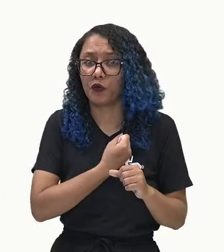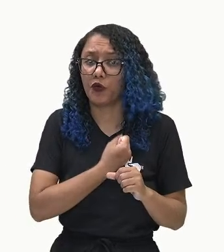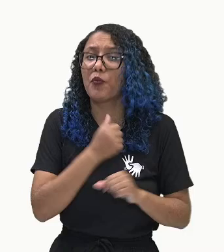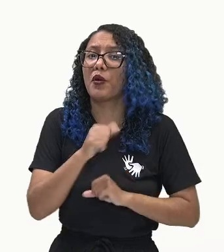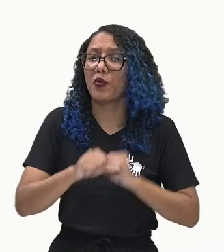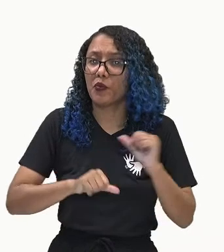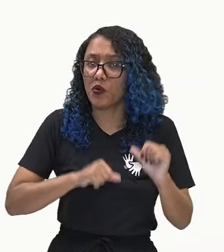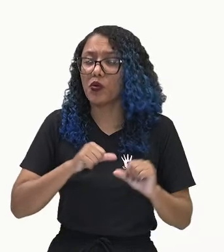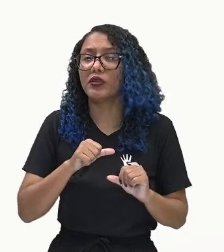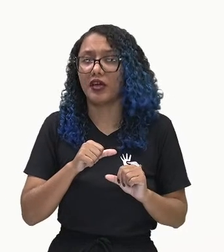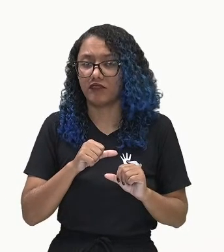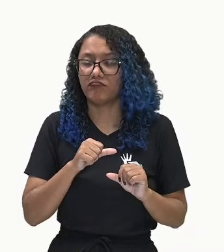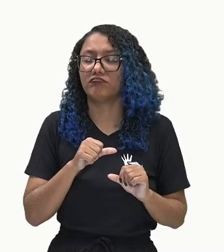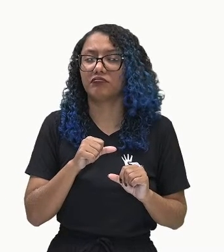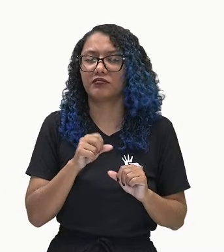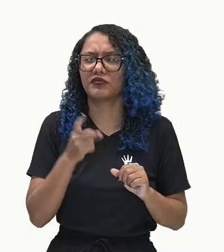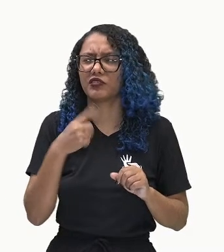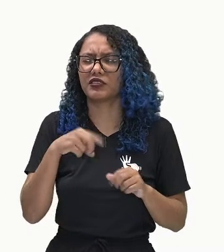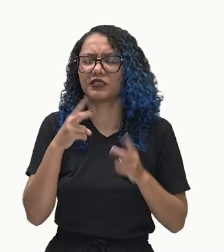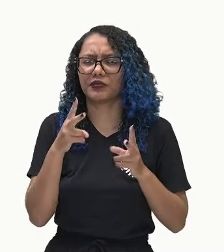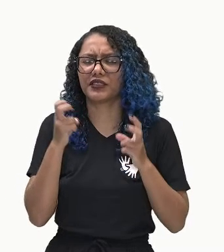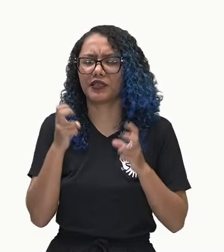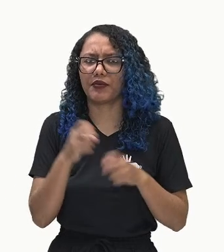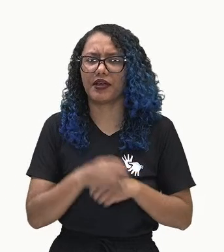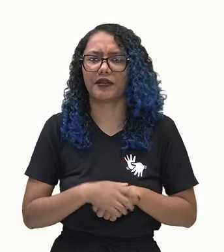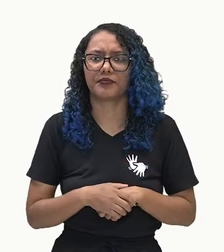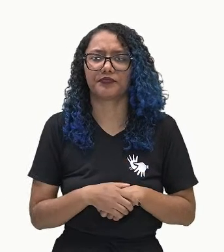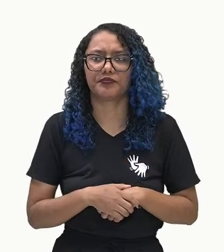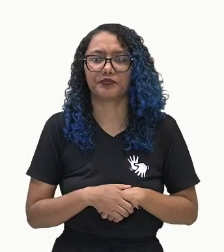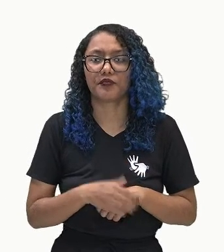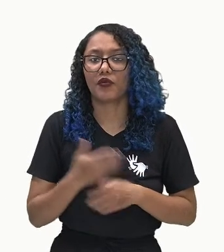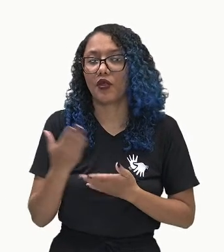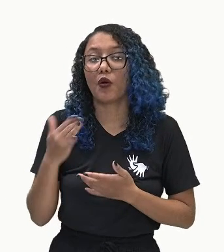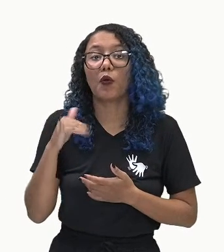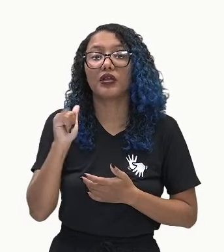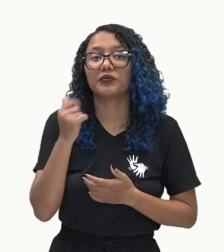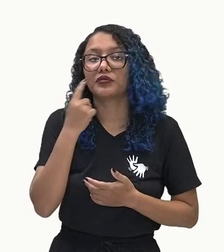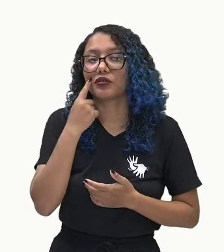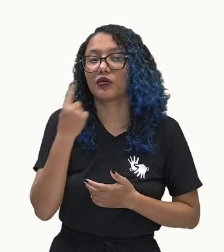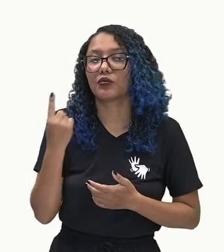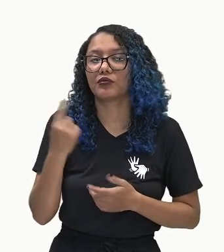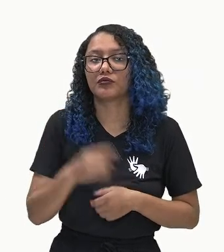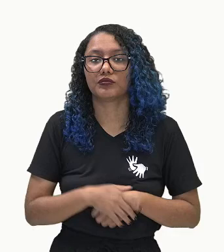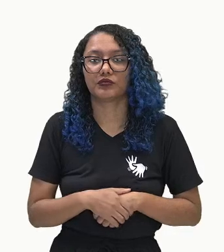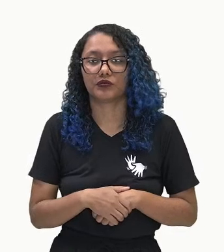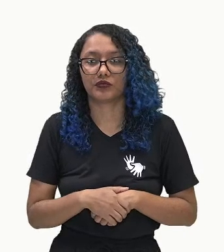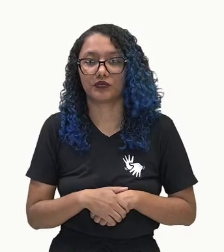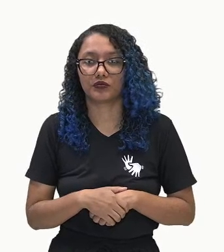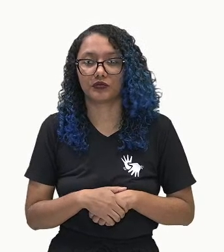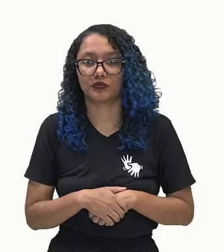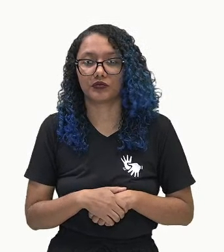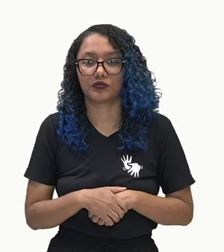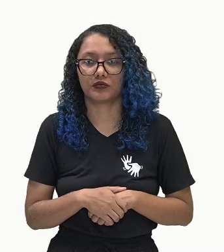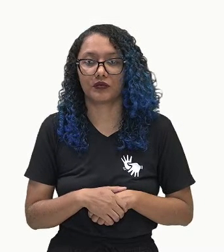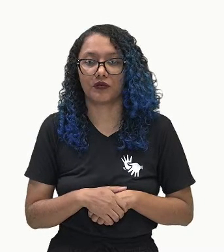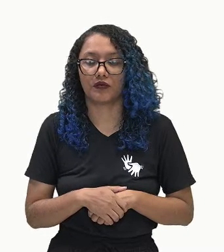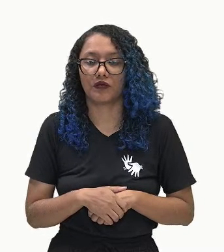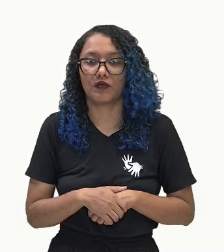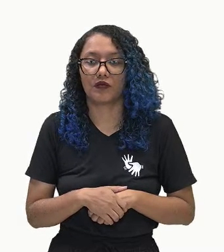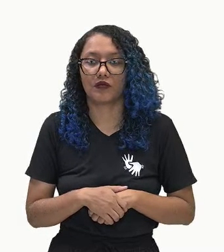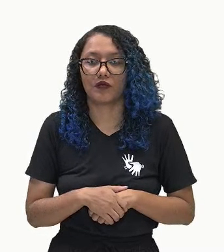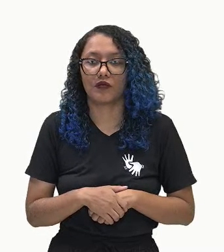se você reparar bem, os valores aqui do y, olha lá, os segundos valores dos